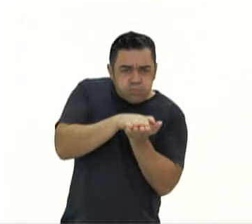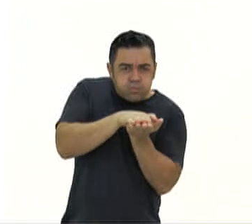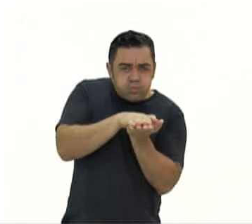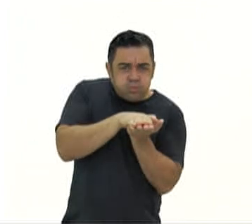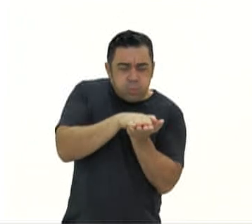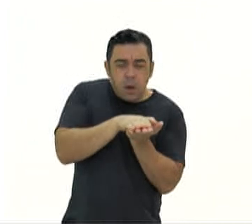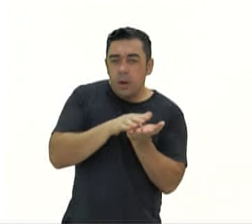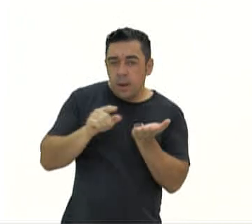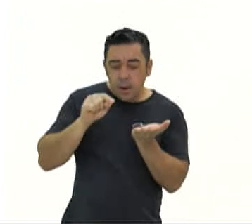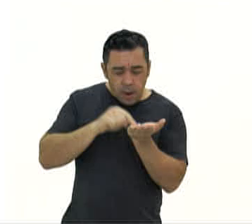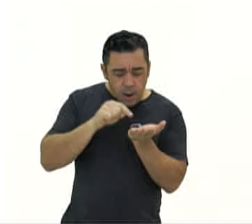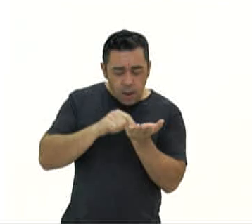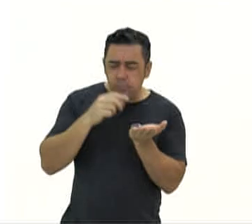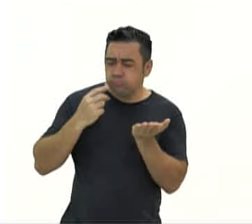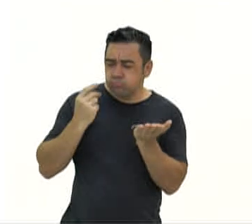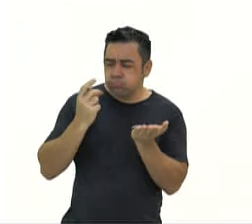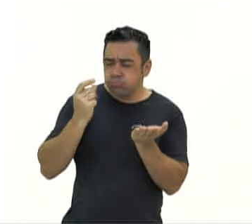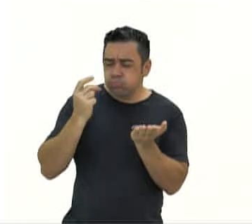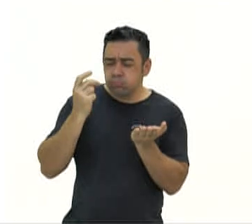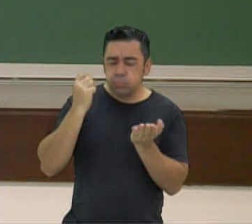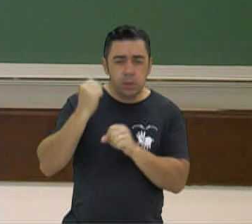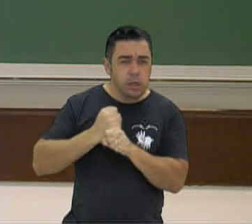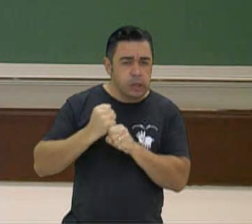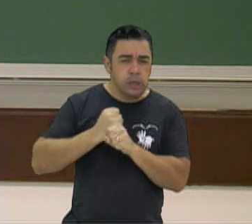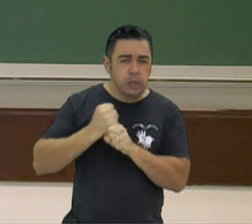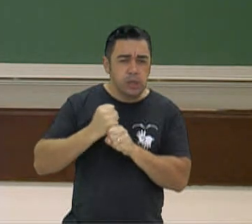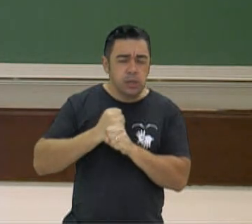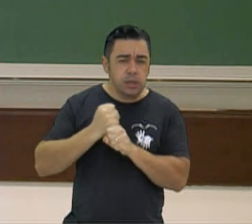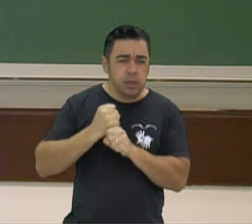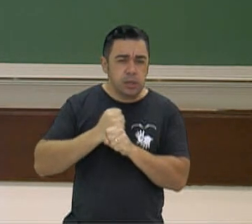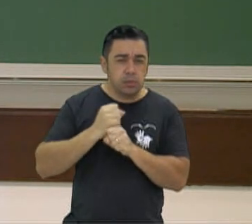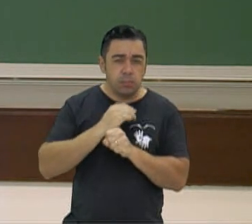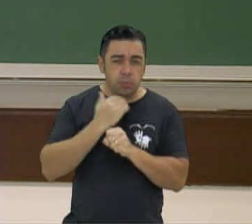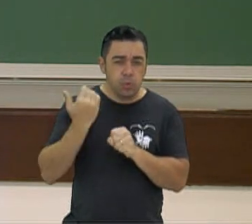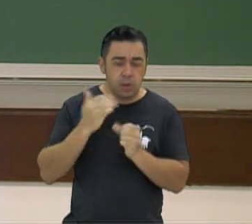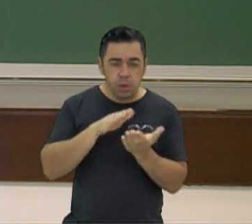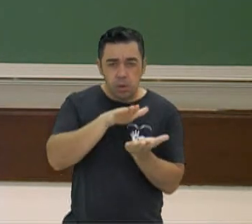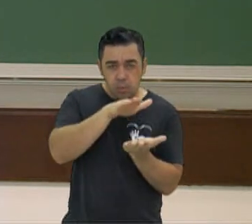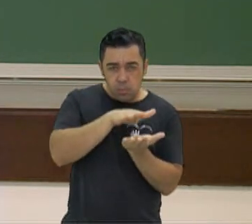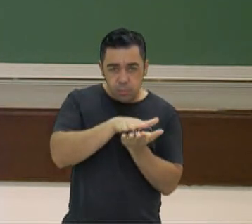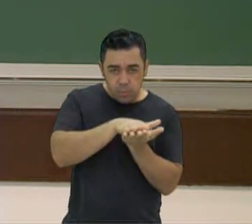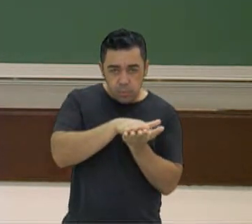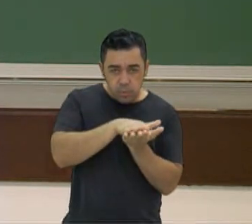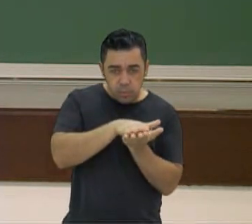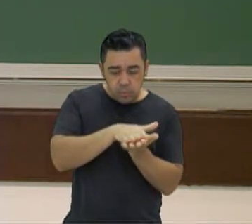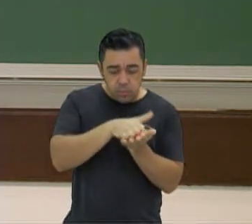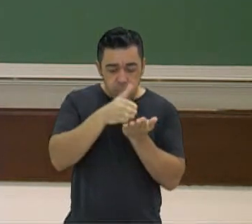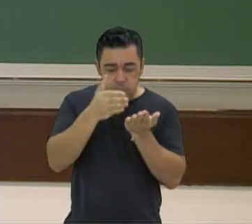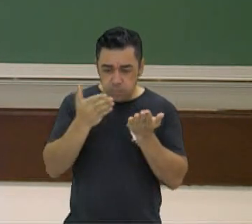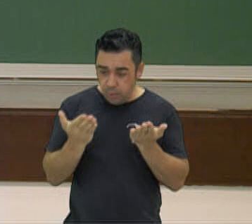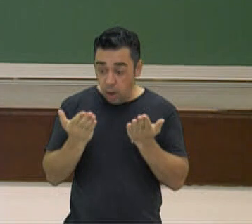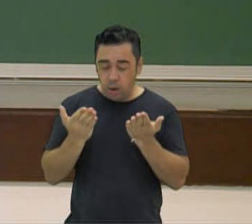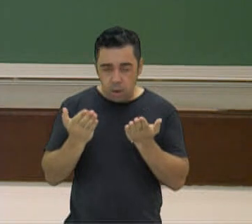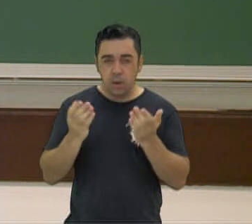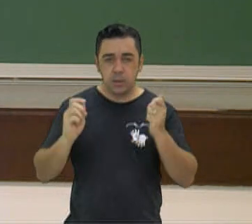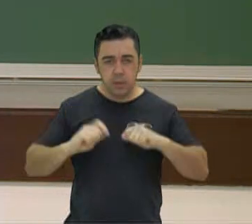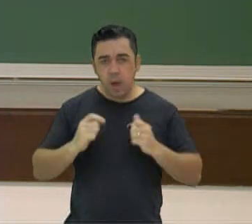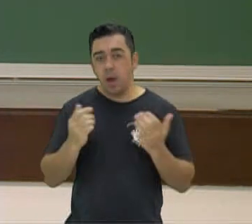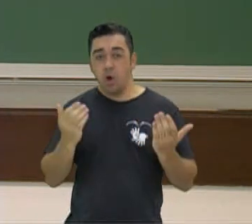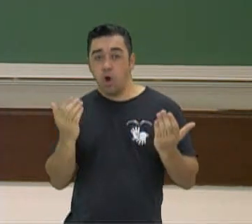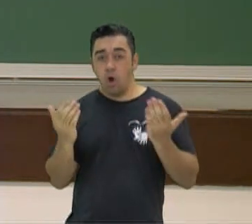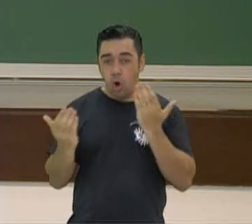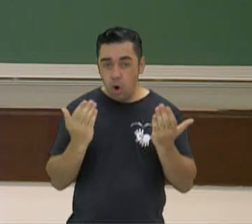gente organismos que viveram aqui há muito tempo atrás e que não existem mais hoje, né? Mas que a gente pode comparar com espécies que vivem